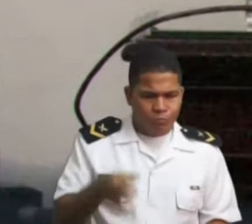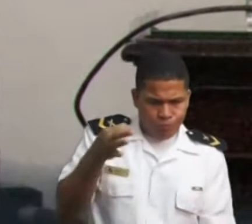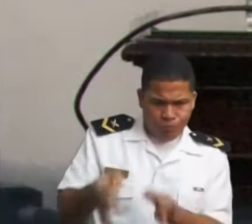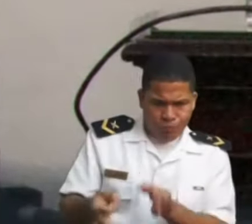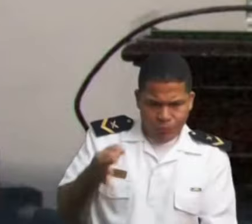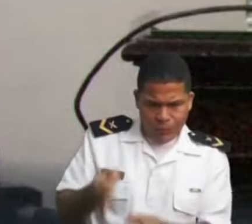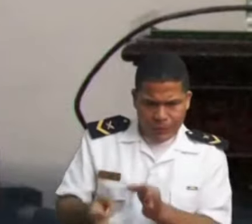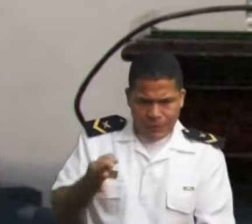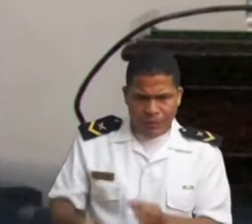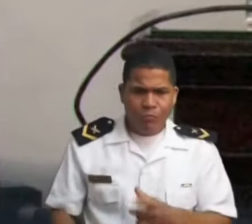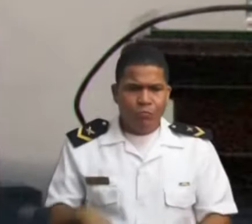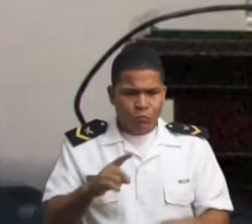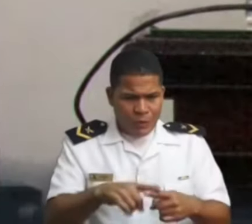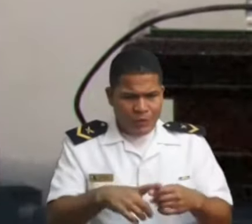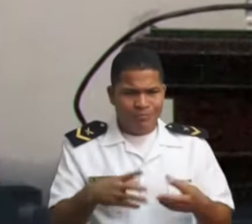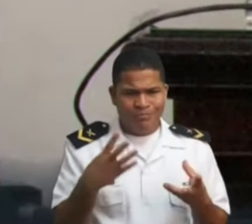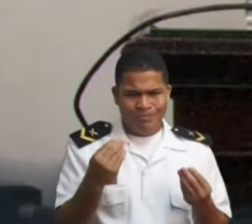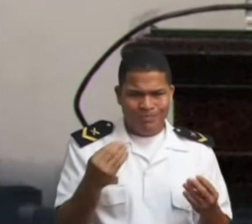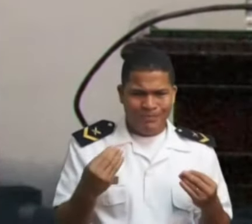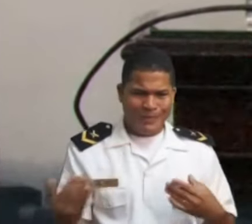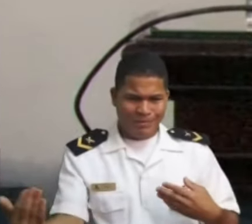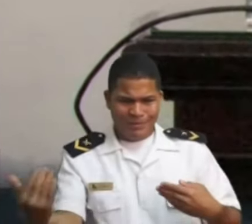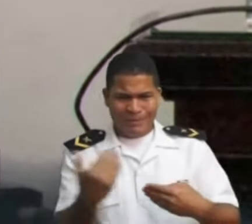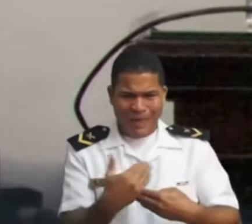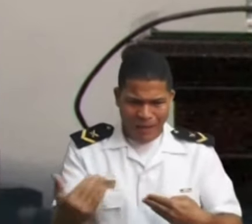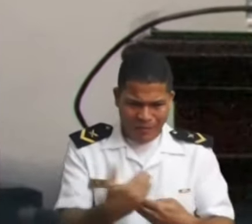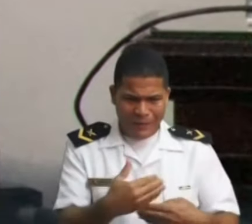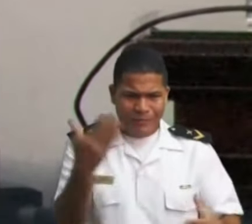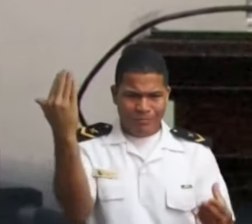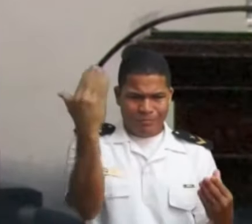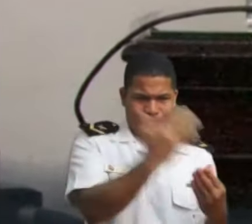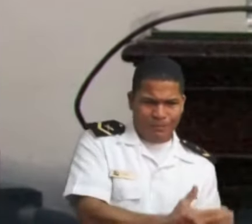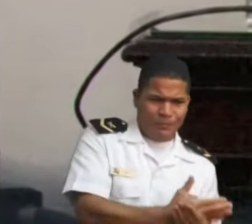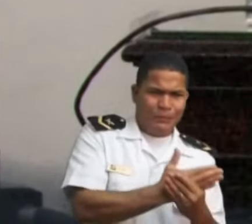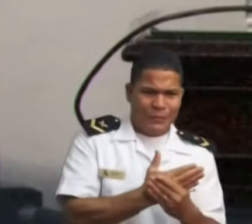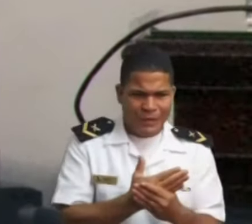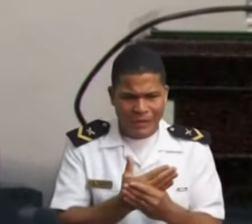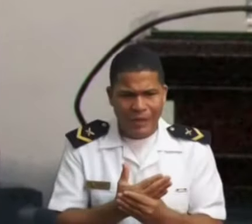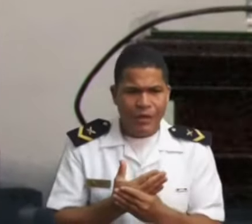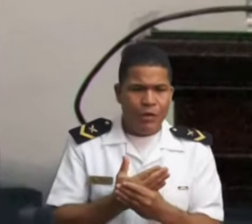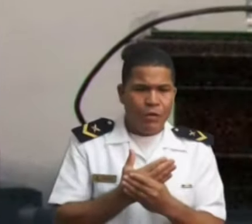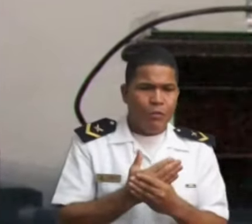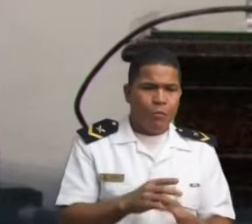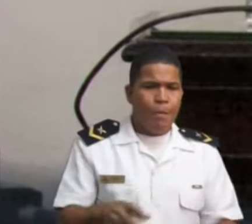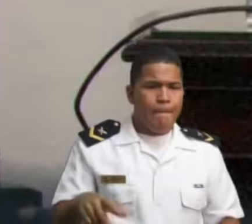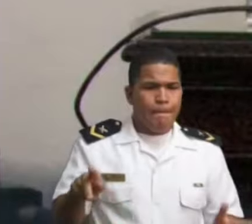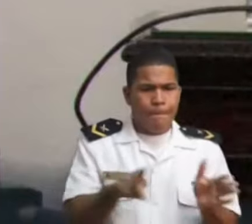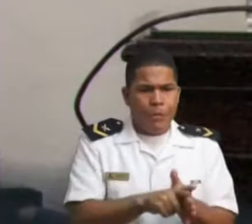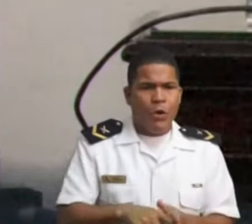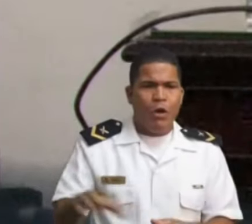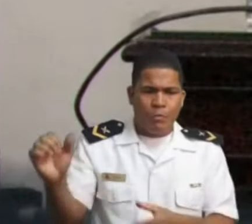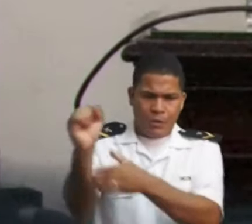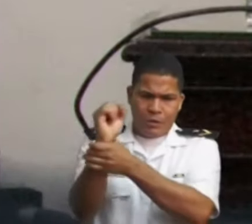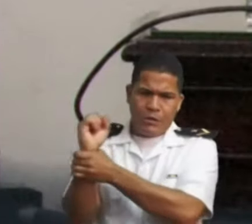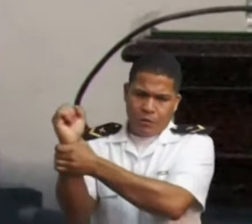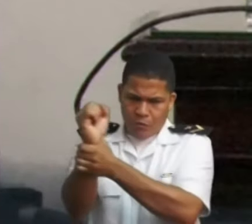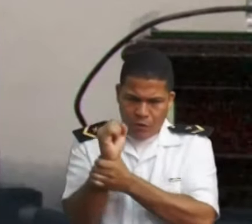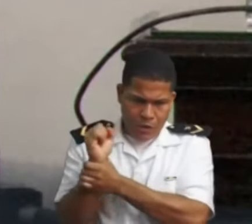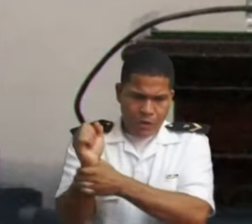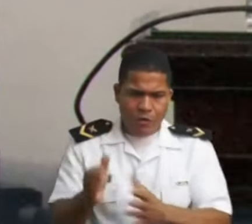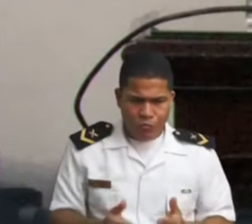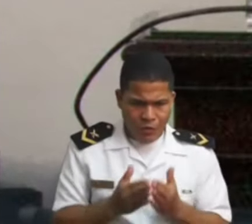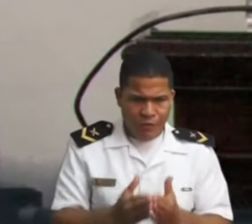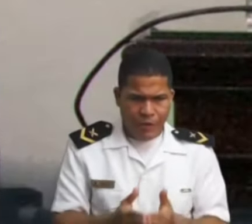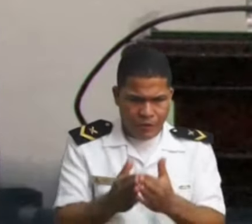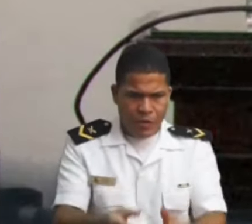uma extensa gama de demandas, envolvendo diferentes aspectos para a segurança da navegação e da vida humana nos